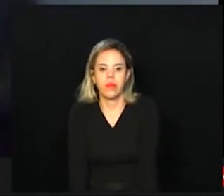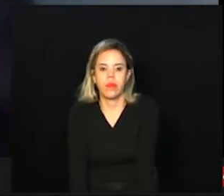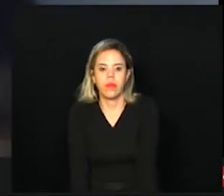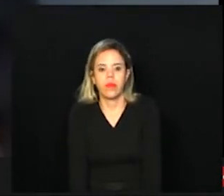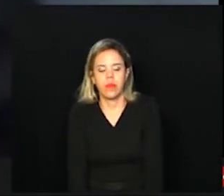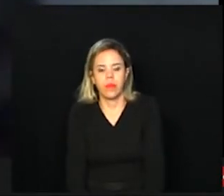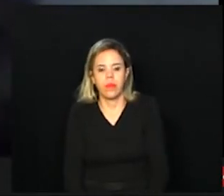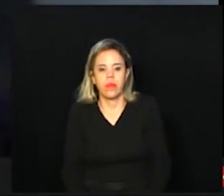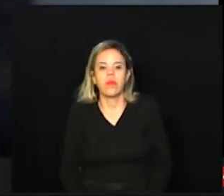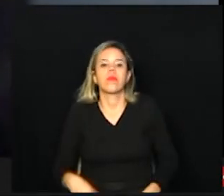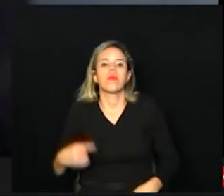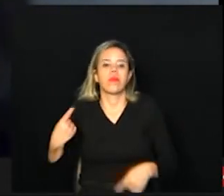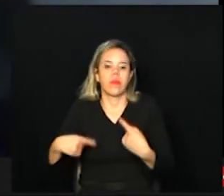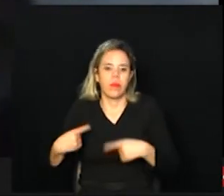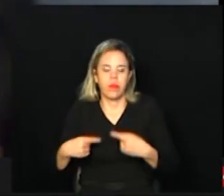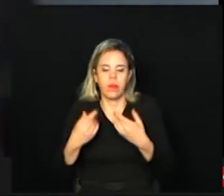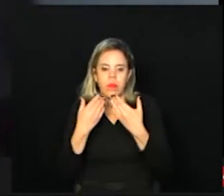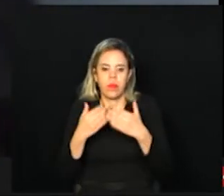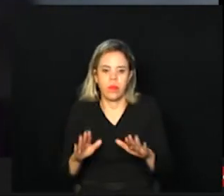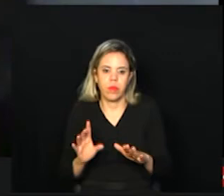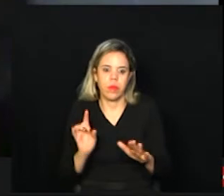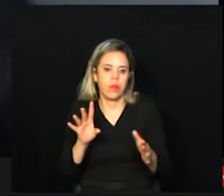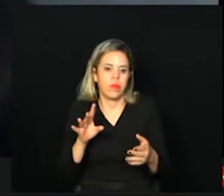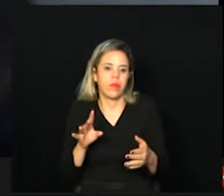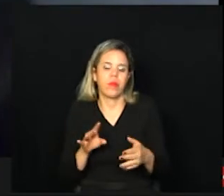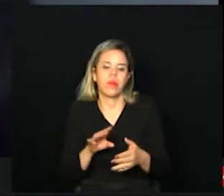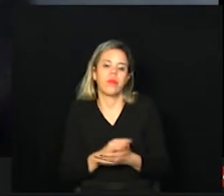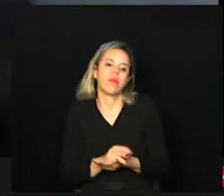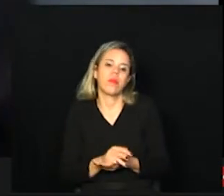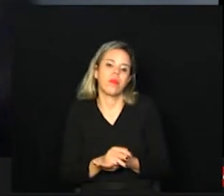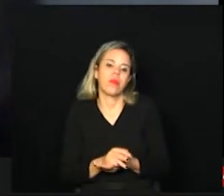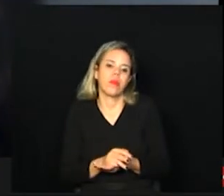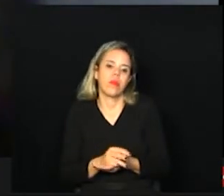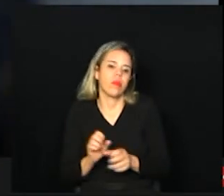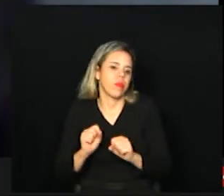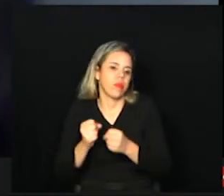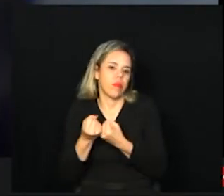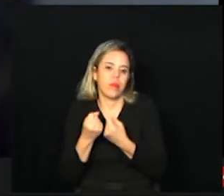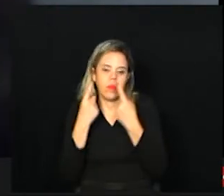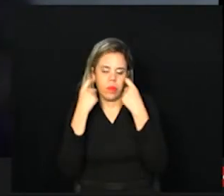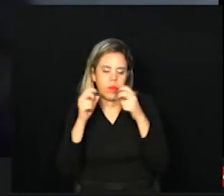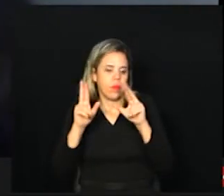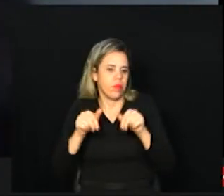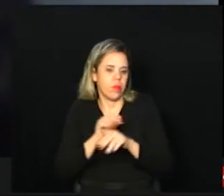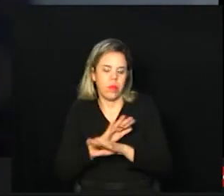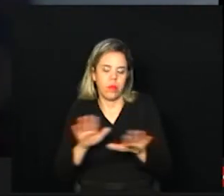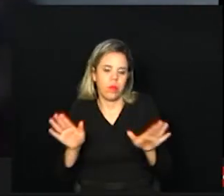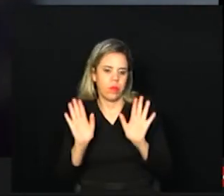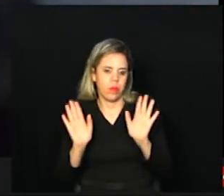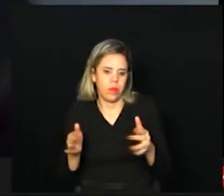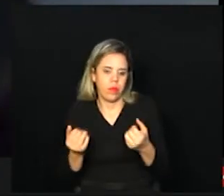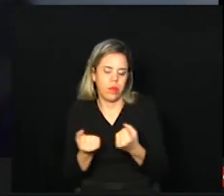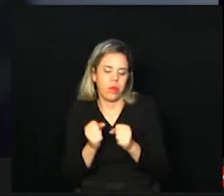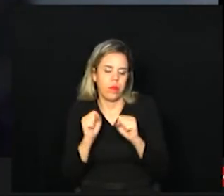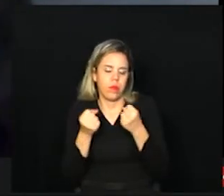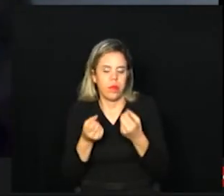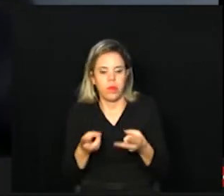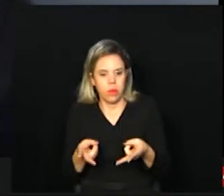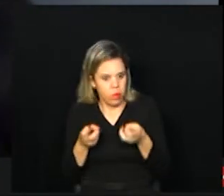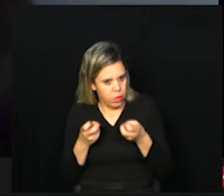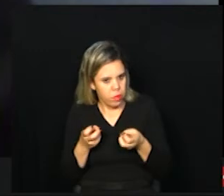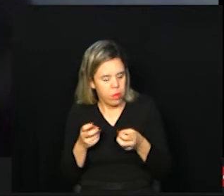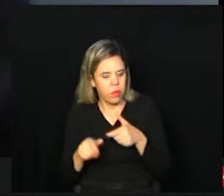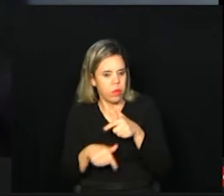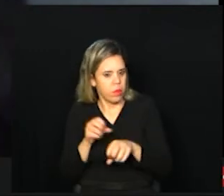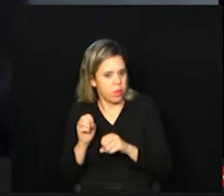Esse debate precisa ser aberto, não no sentido de justificar a violência, porque ela nunca vai ser justificada, mas no sentido de olhar e